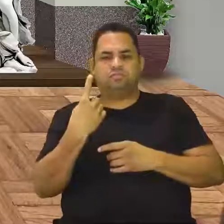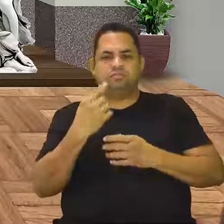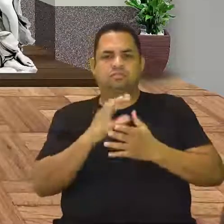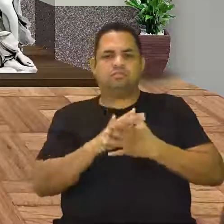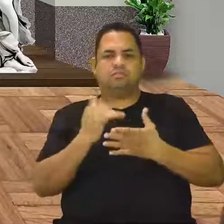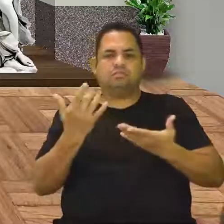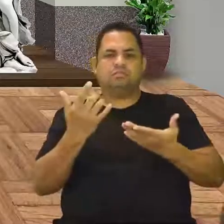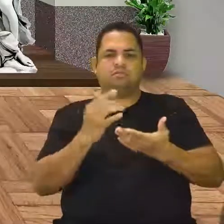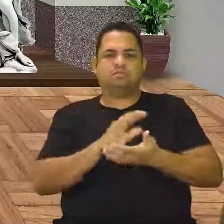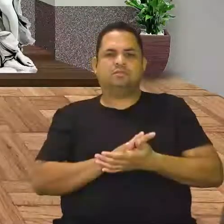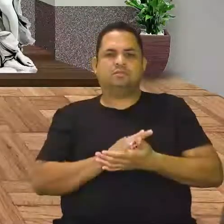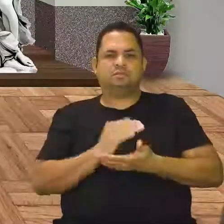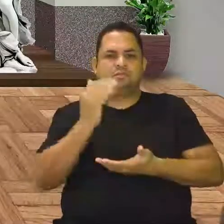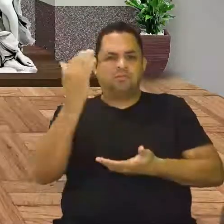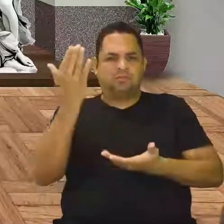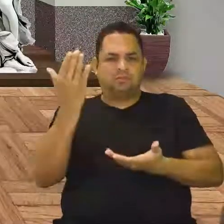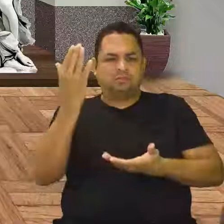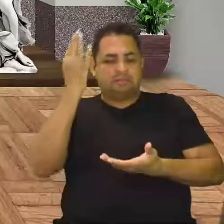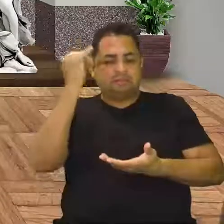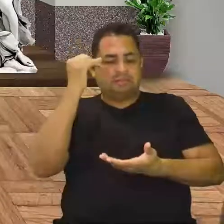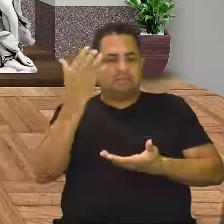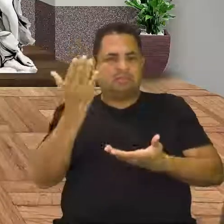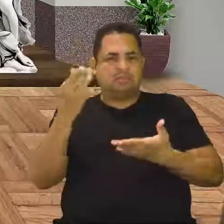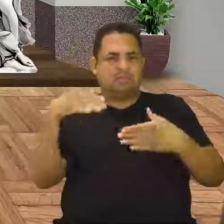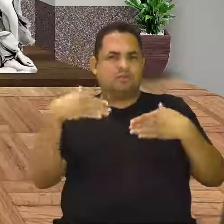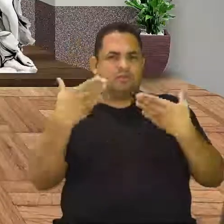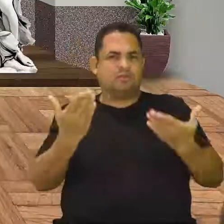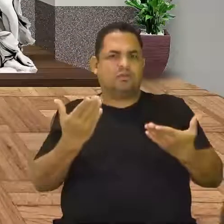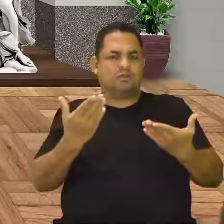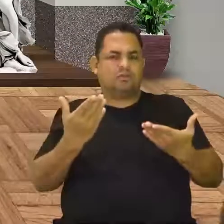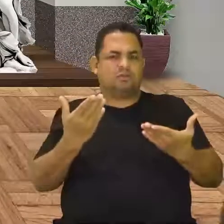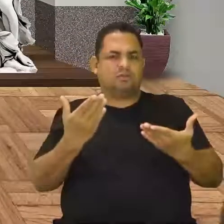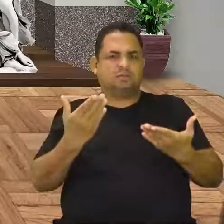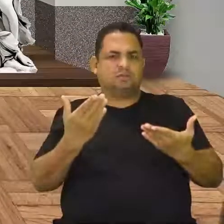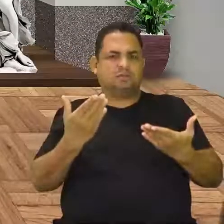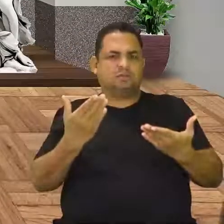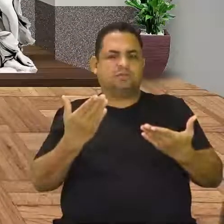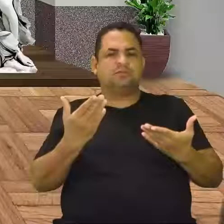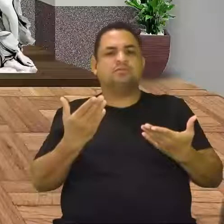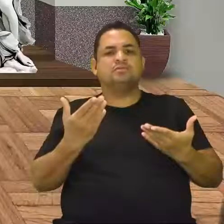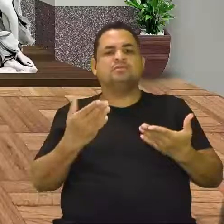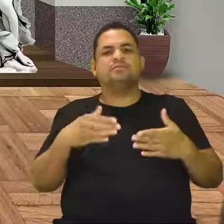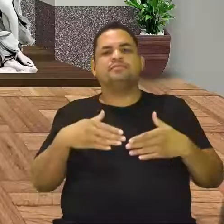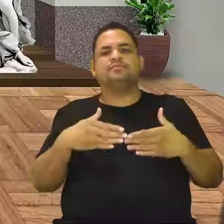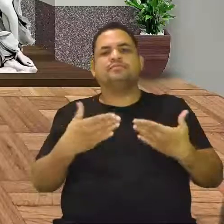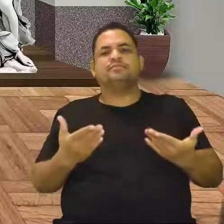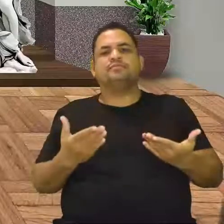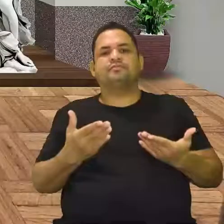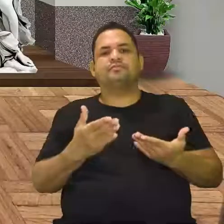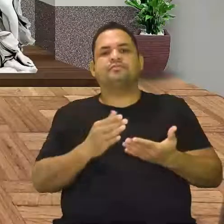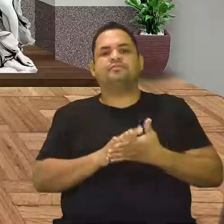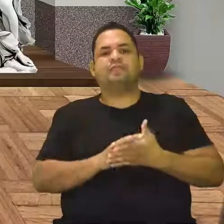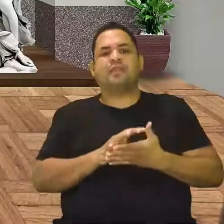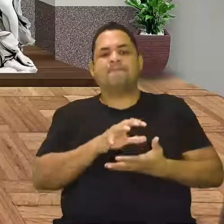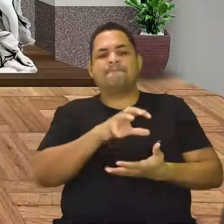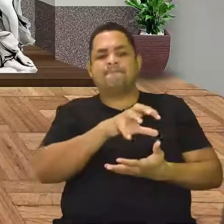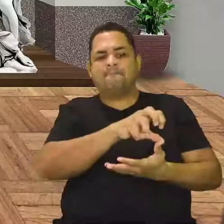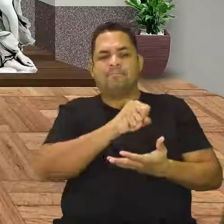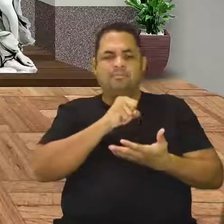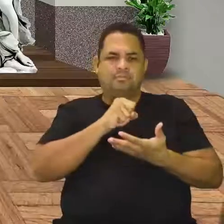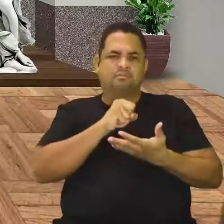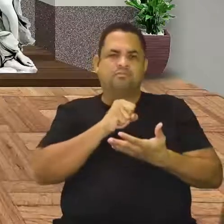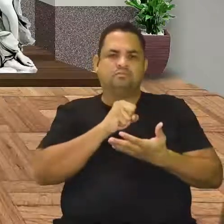e eu sei disso há muito tempo que tudo você era quando eles o capturaram